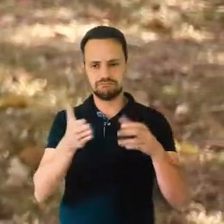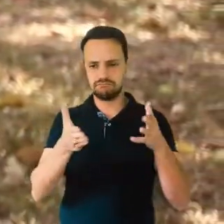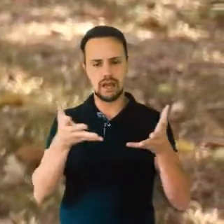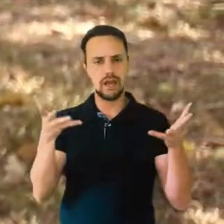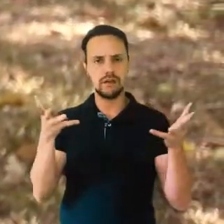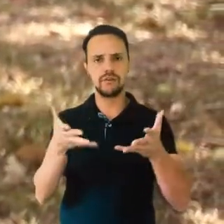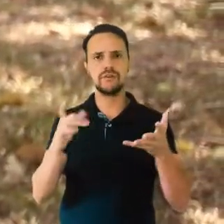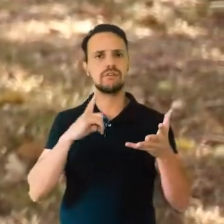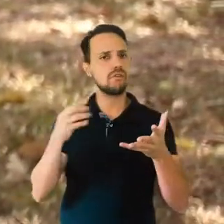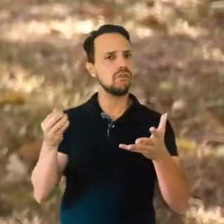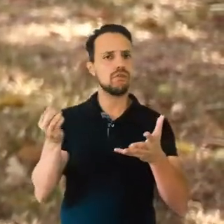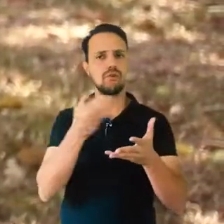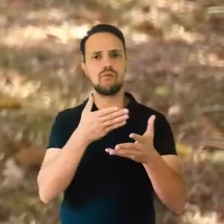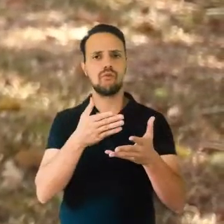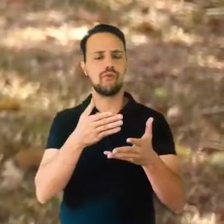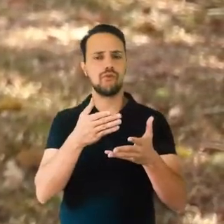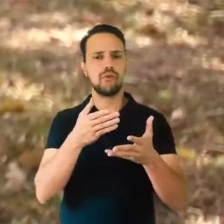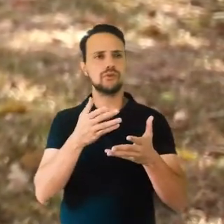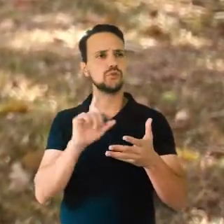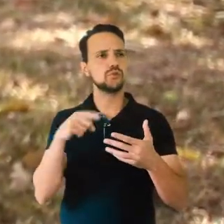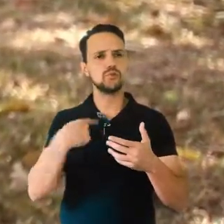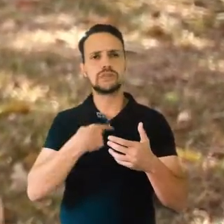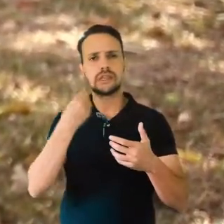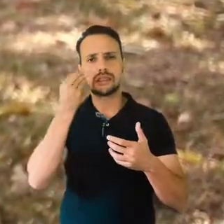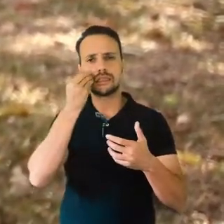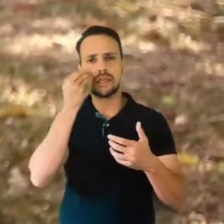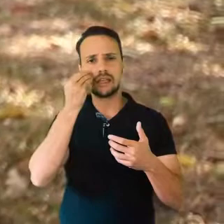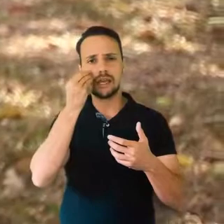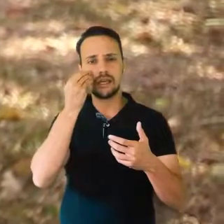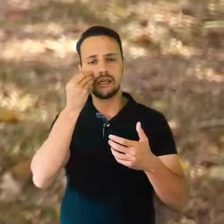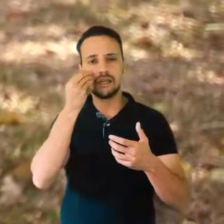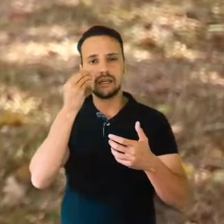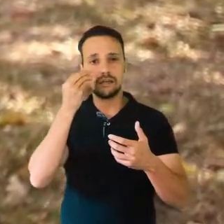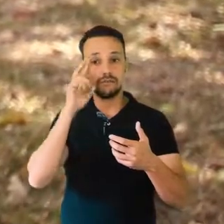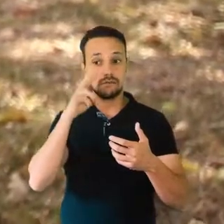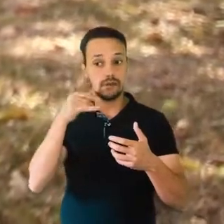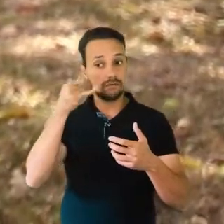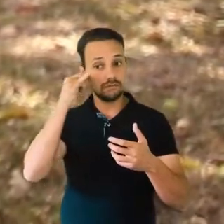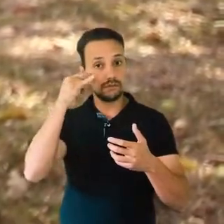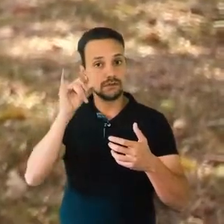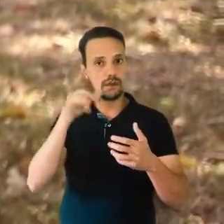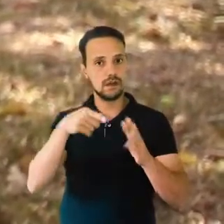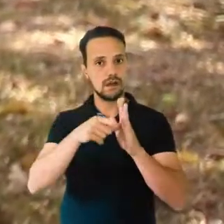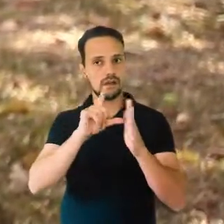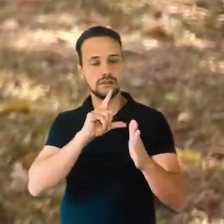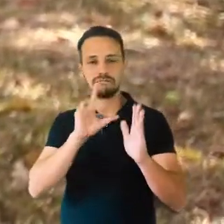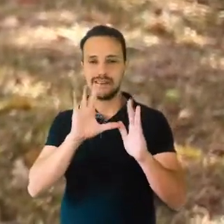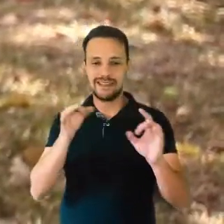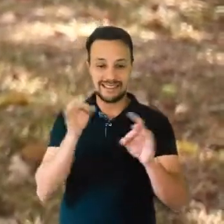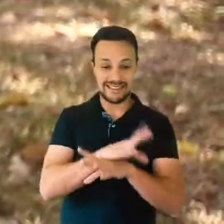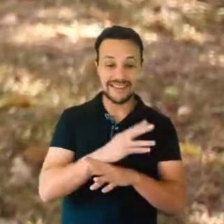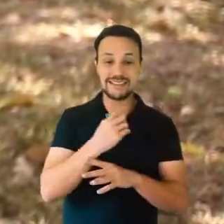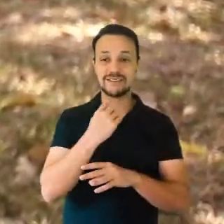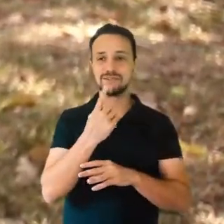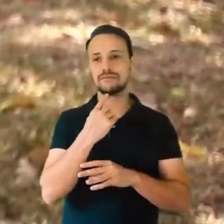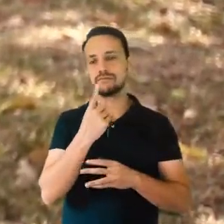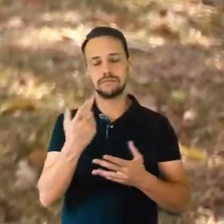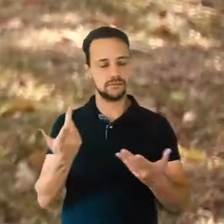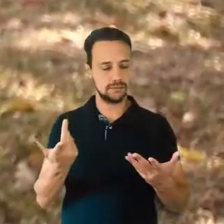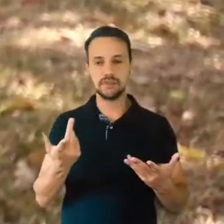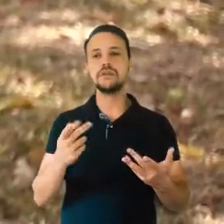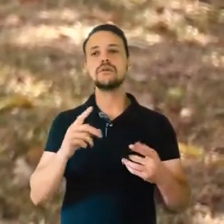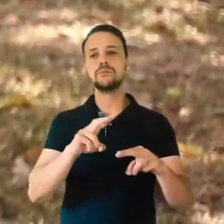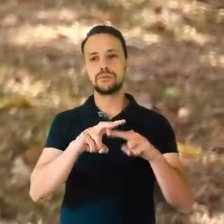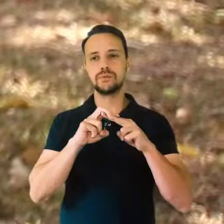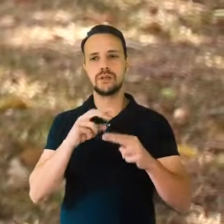presente sempre como uma novidade. A gente tenta prever algumas coisas, tá pronto para tudo e a gente não tá pronto para